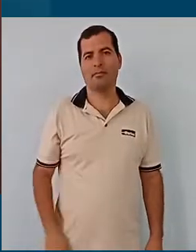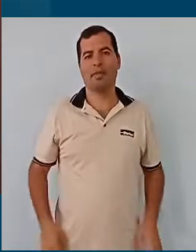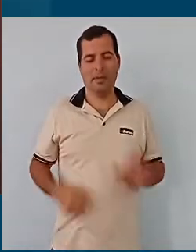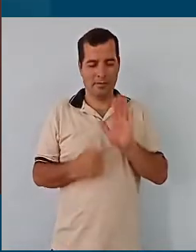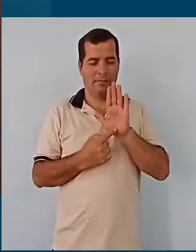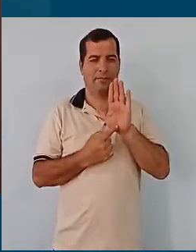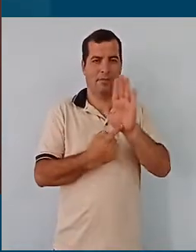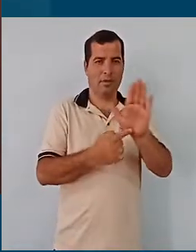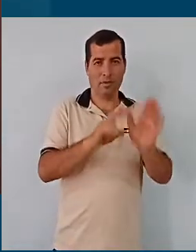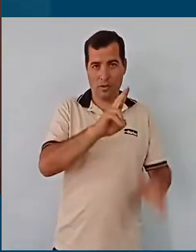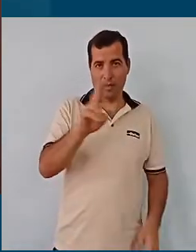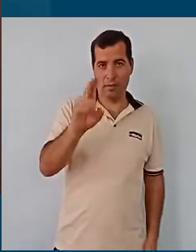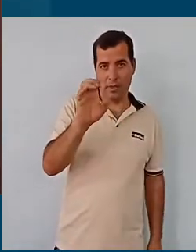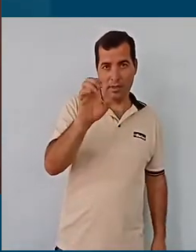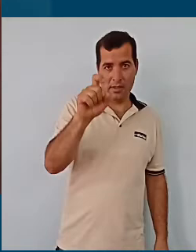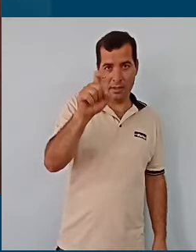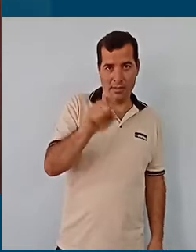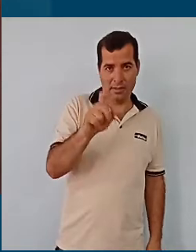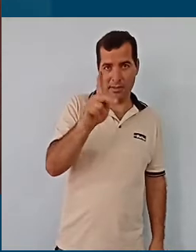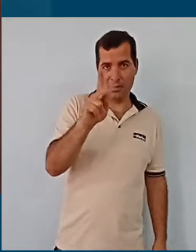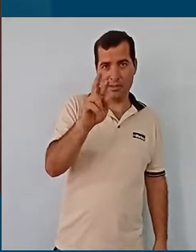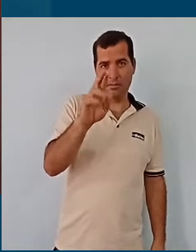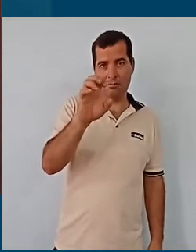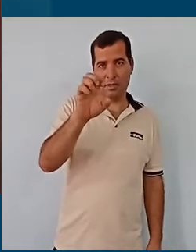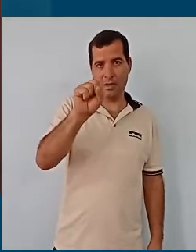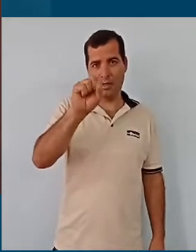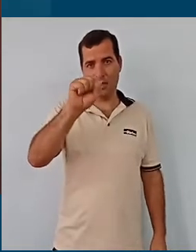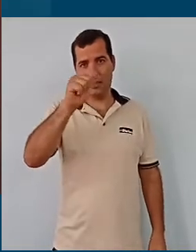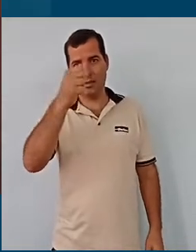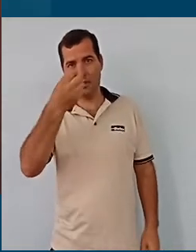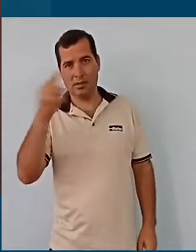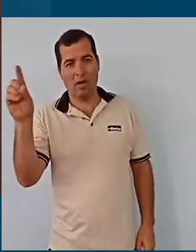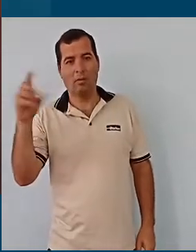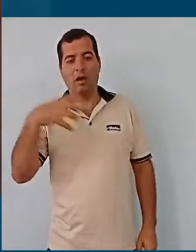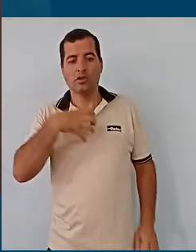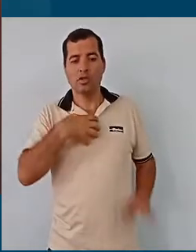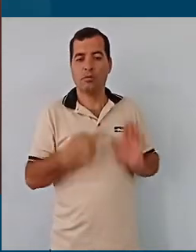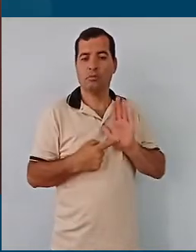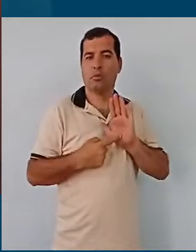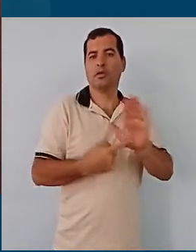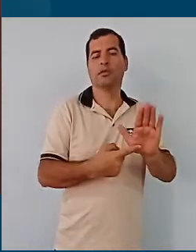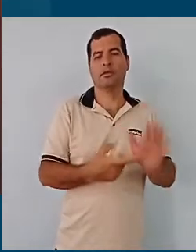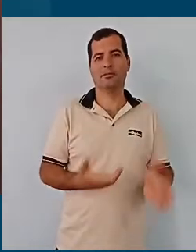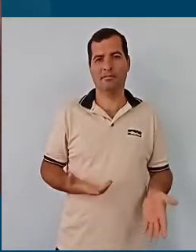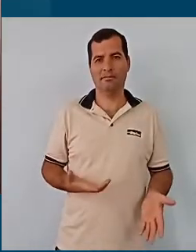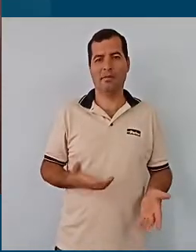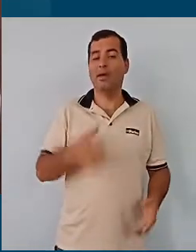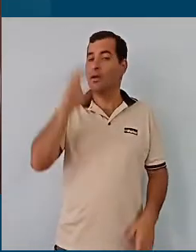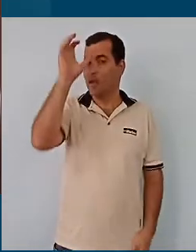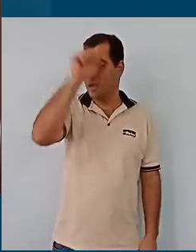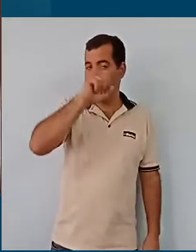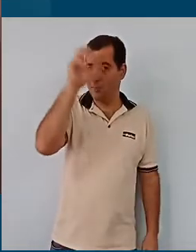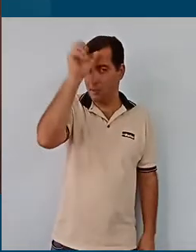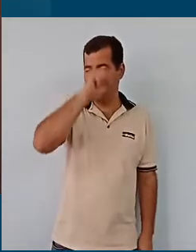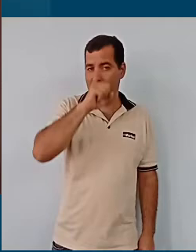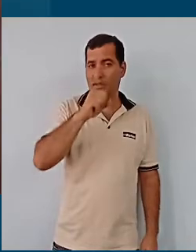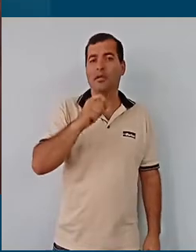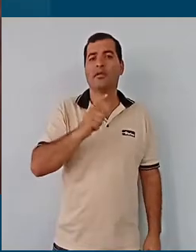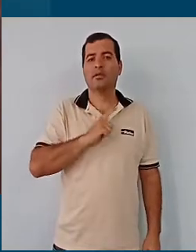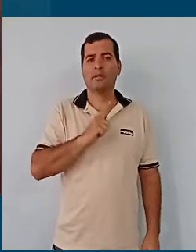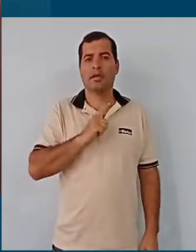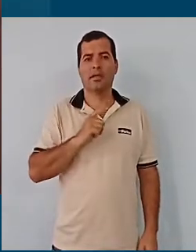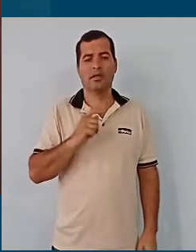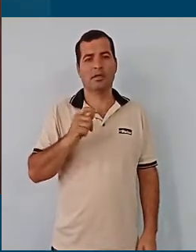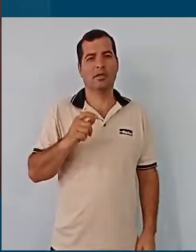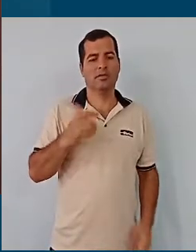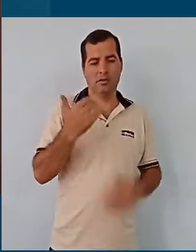os processos de aprender, a gente vai percebendo que aprender é composto, e o desenvolvimento humano, se a gente